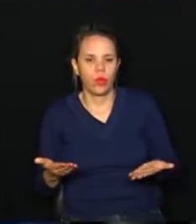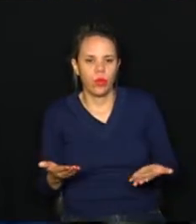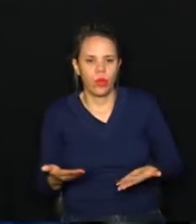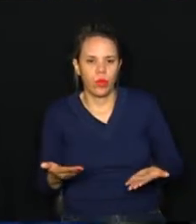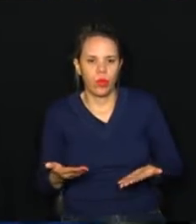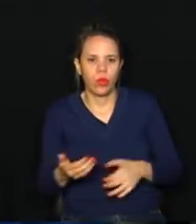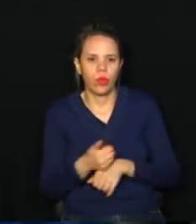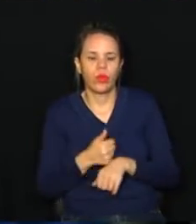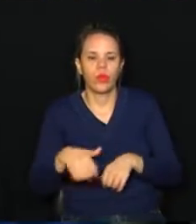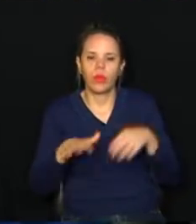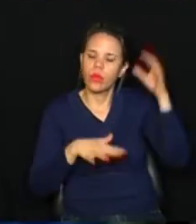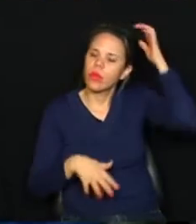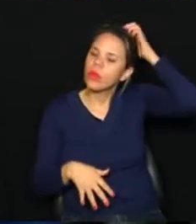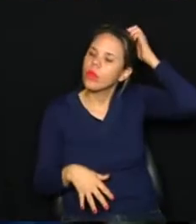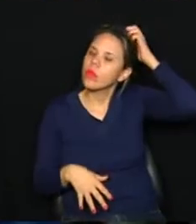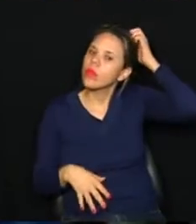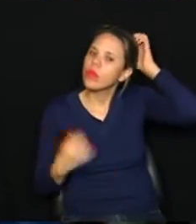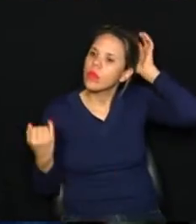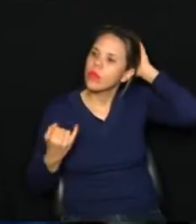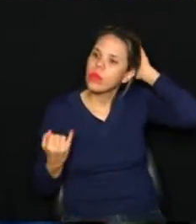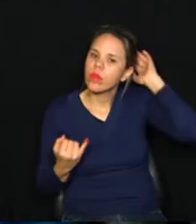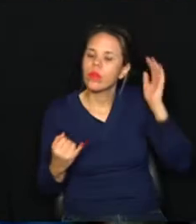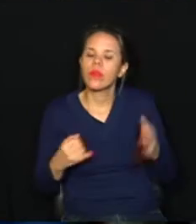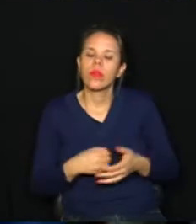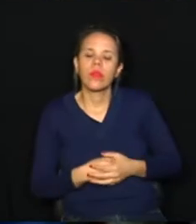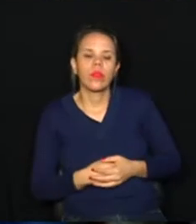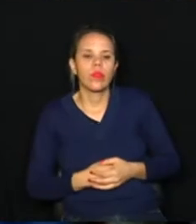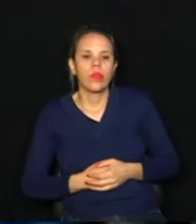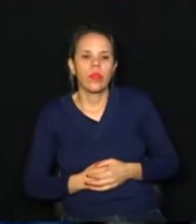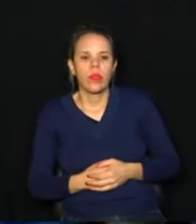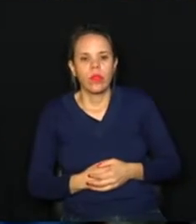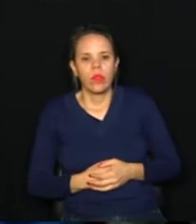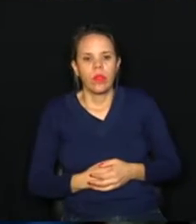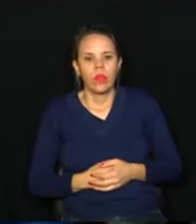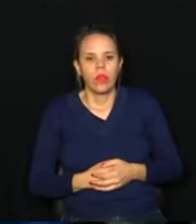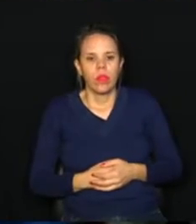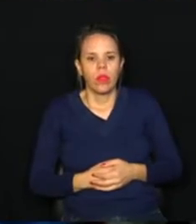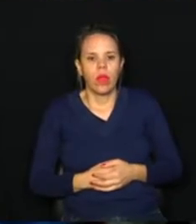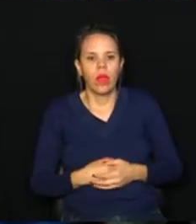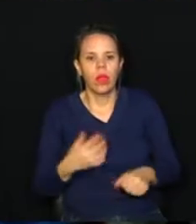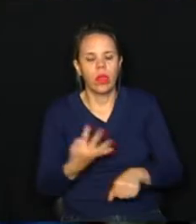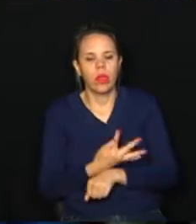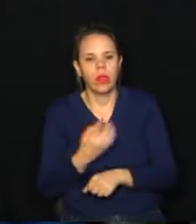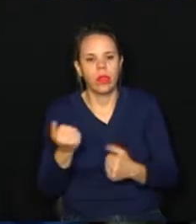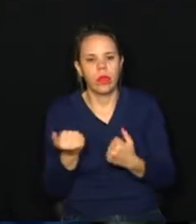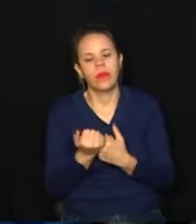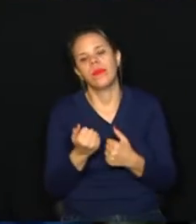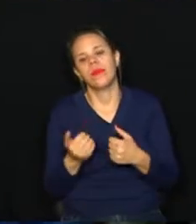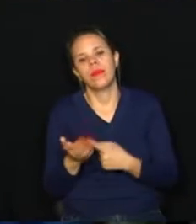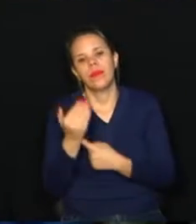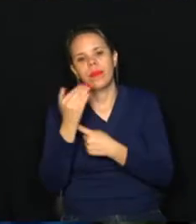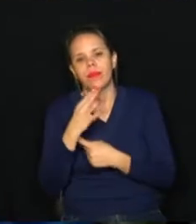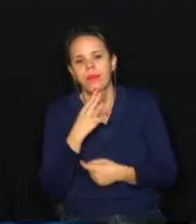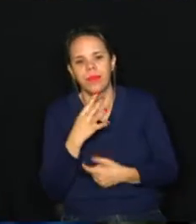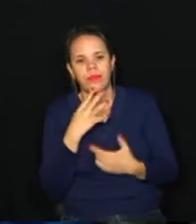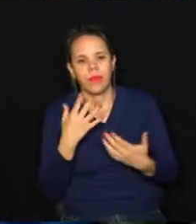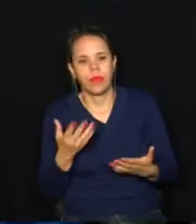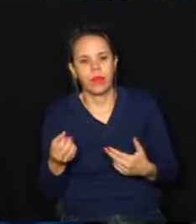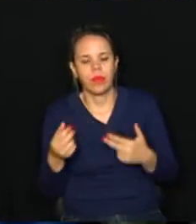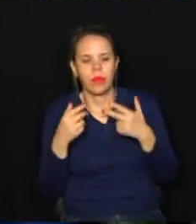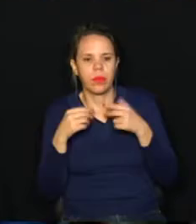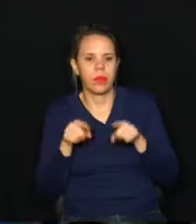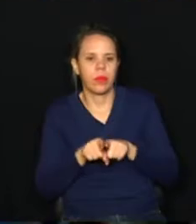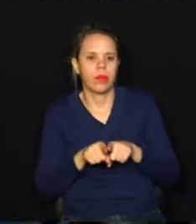áreas vitais, inquestionavelmente importantes para suprir de tecnologia, conhecimento e